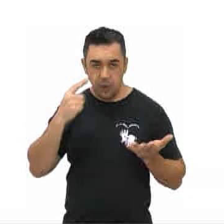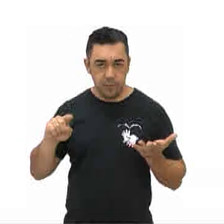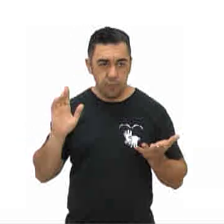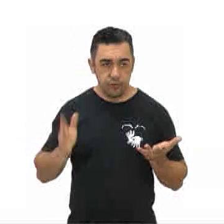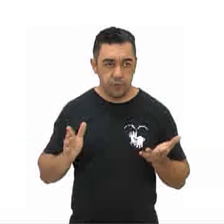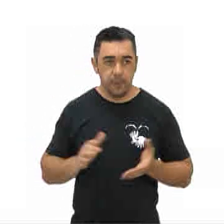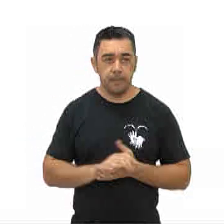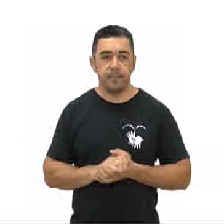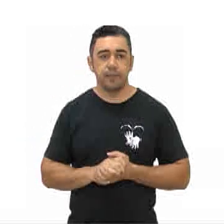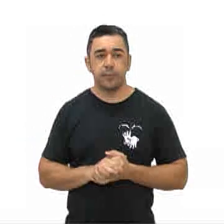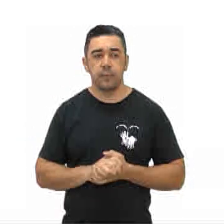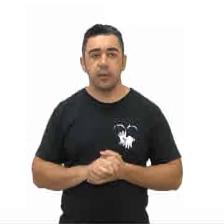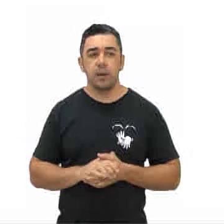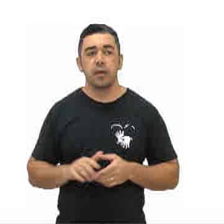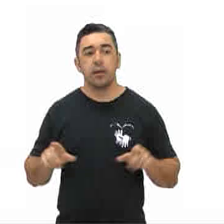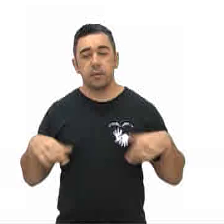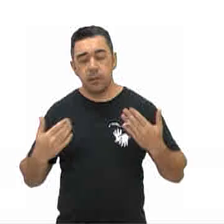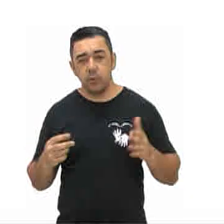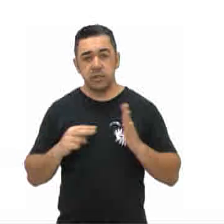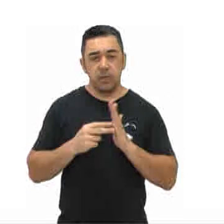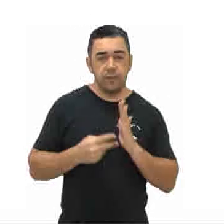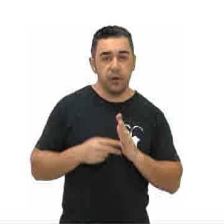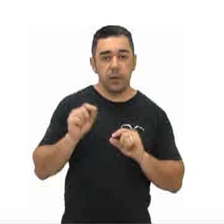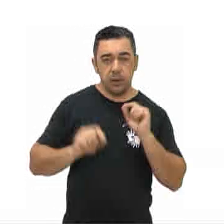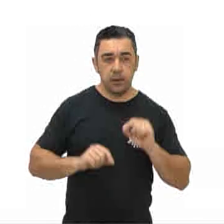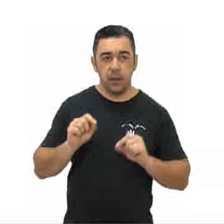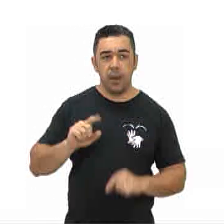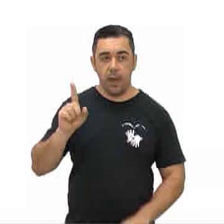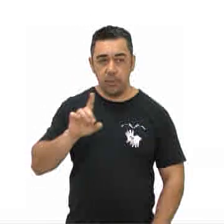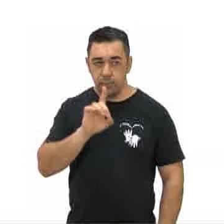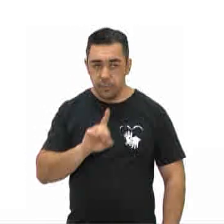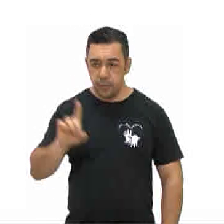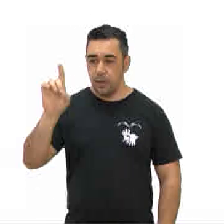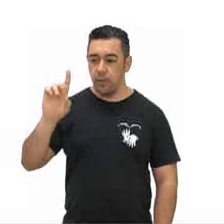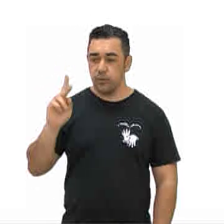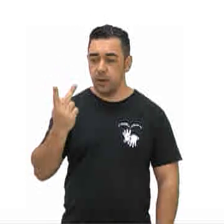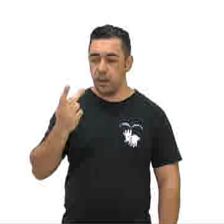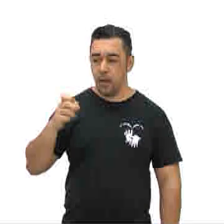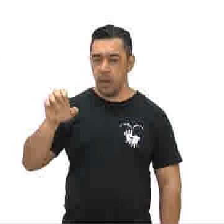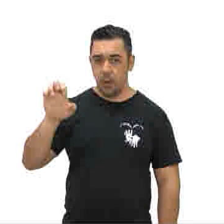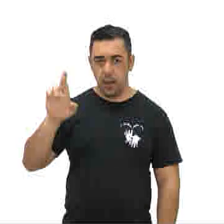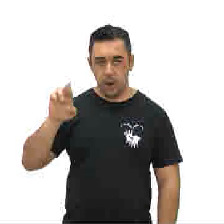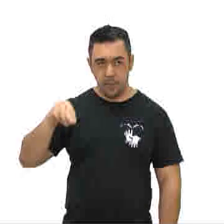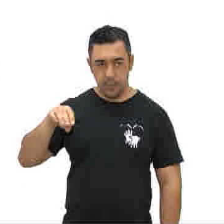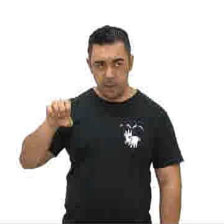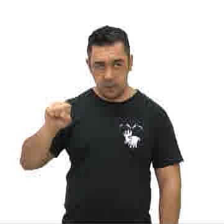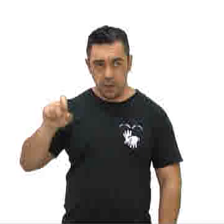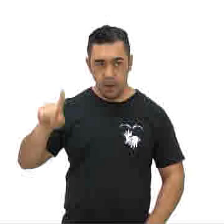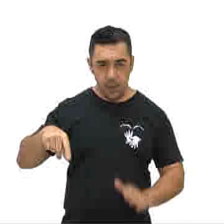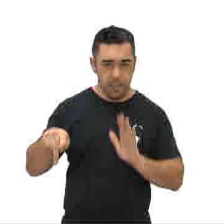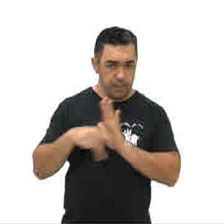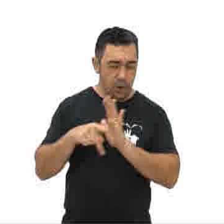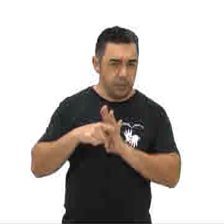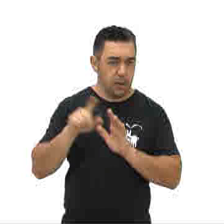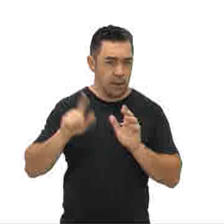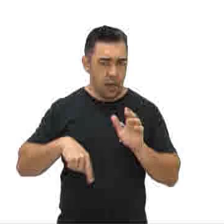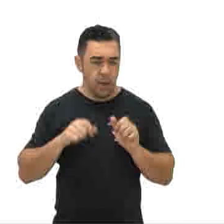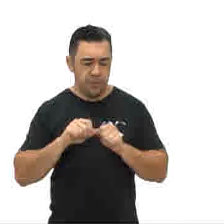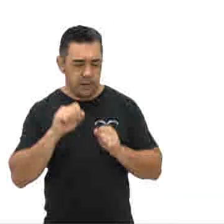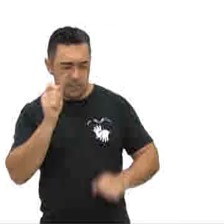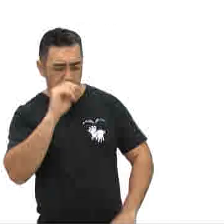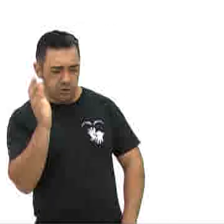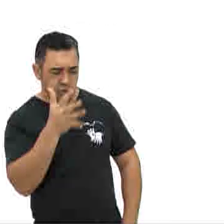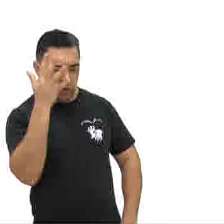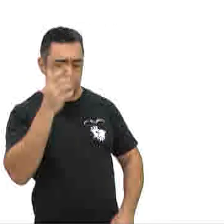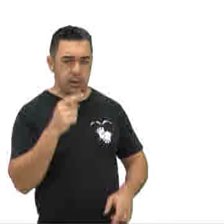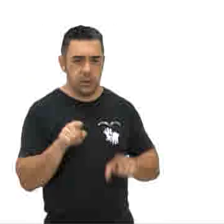aulas. Hermético tanto se refere ao deus Hermes, da mitologia grega, divindade da fertilidade, da